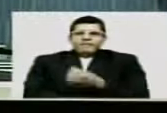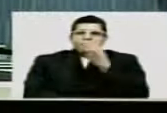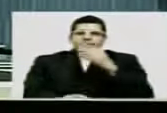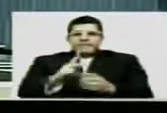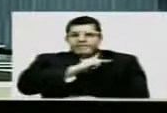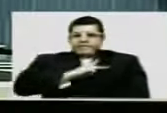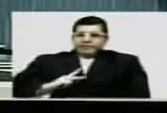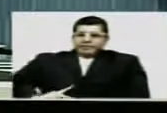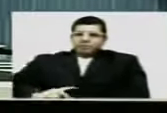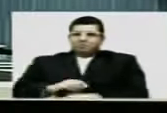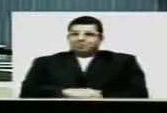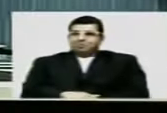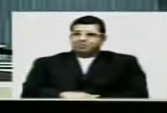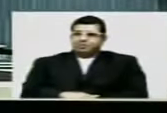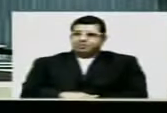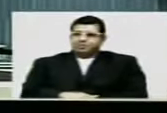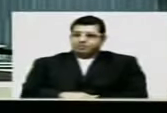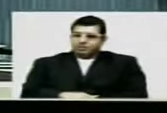Senhor presidente,